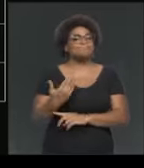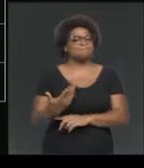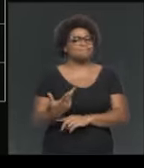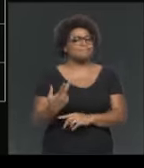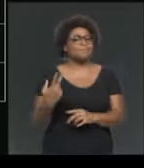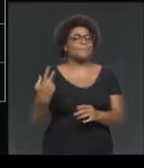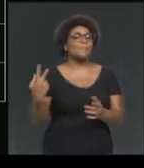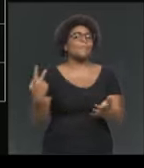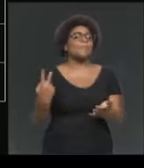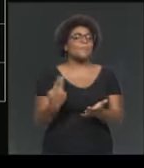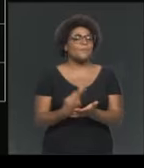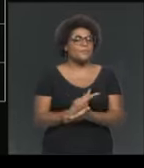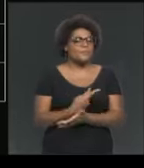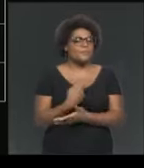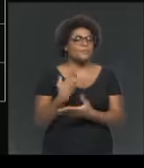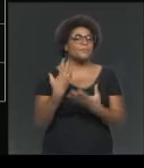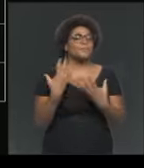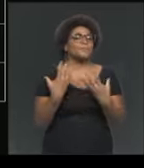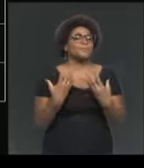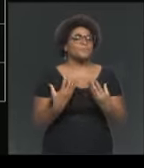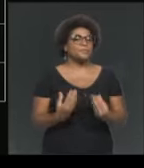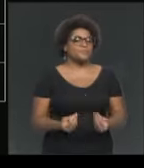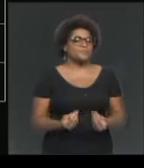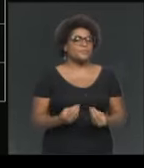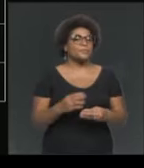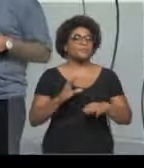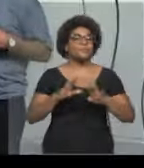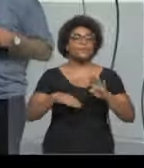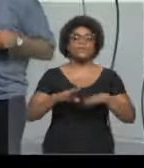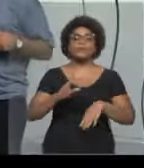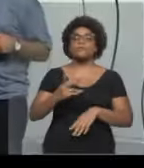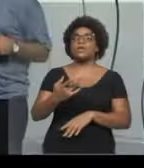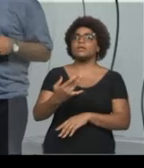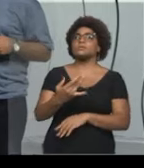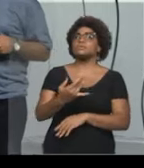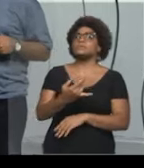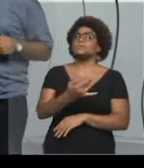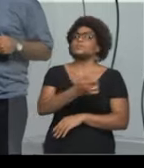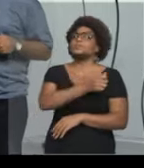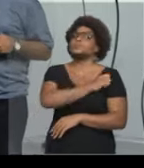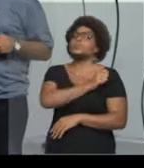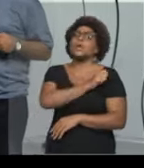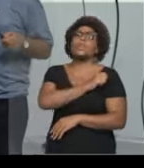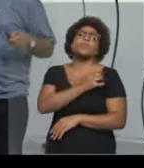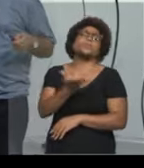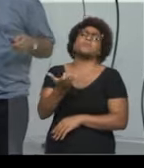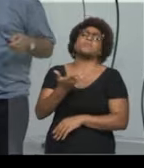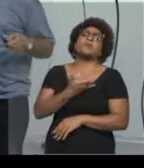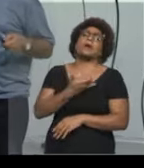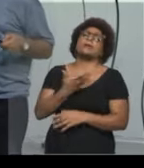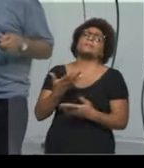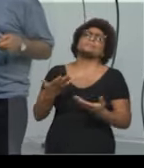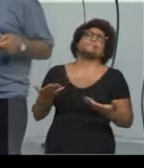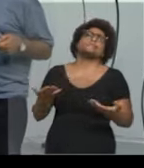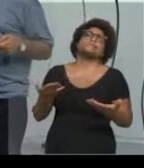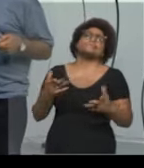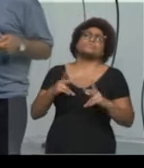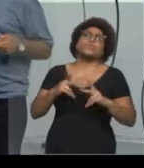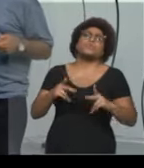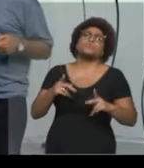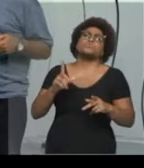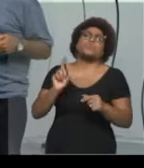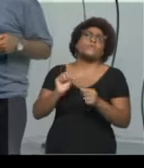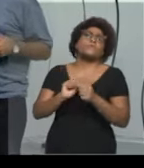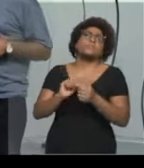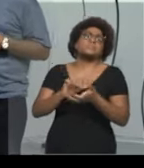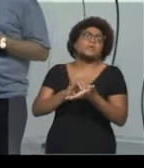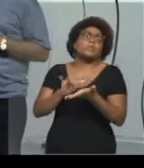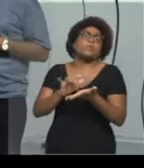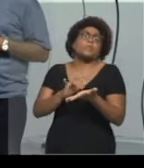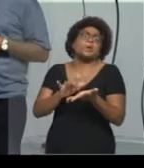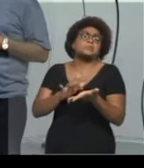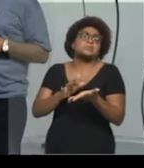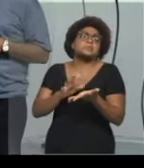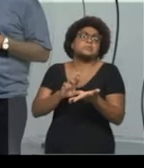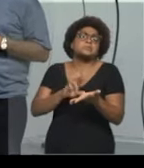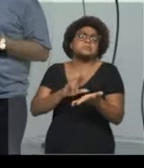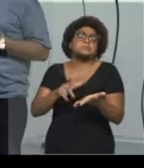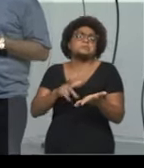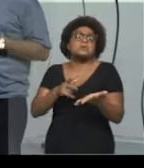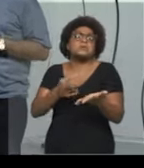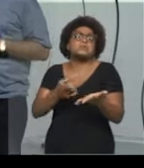o aluno fala assim para a gente, não, Alex, eu coloquei isso aqui na calculadora e não deu o resultado esperado. Por que não deu?